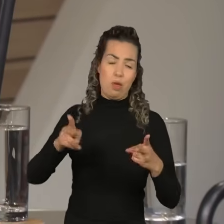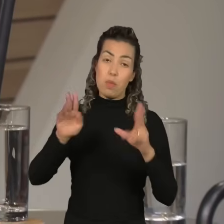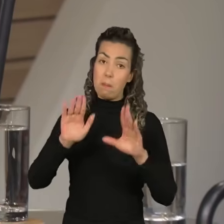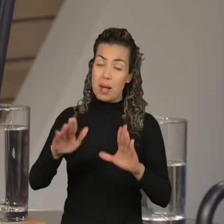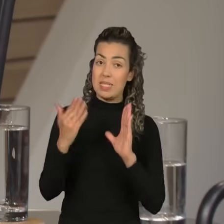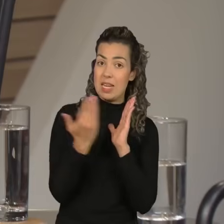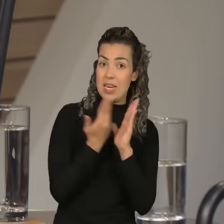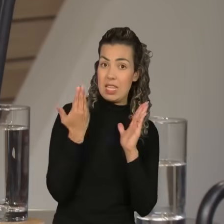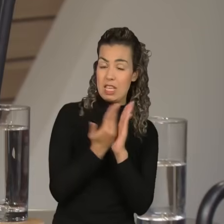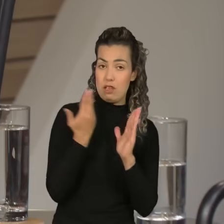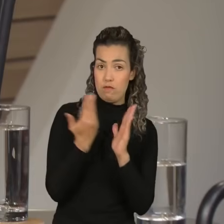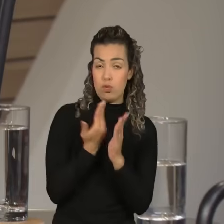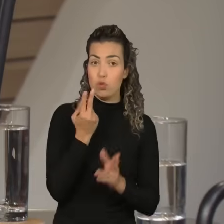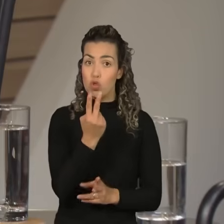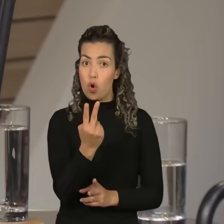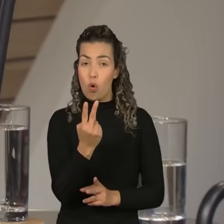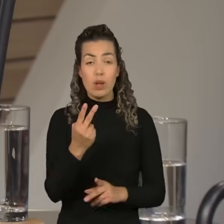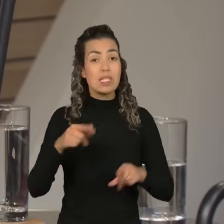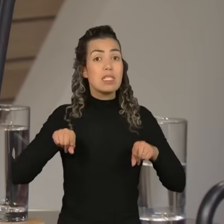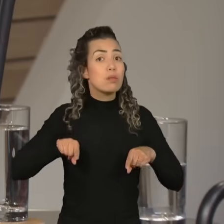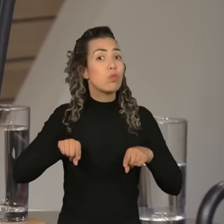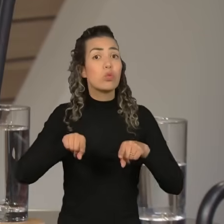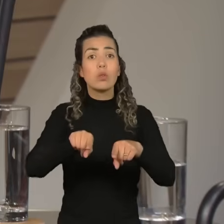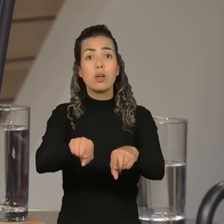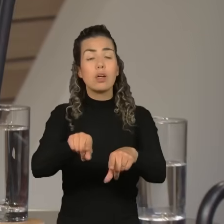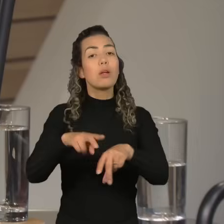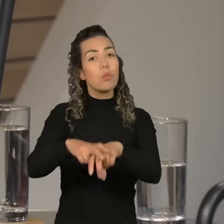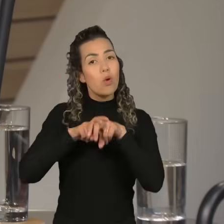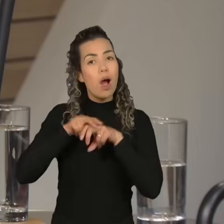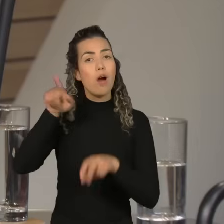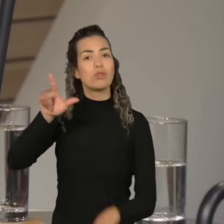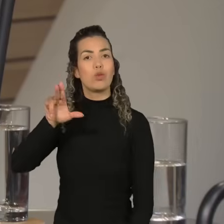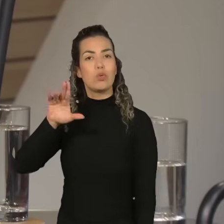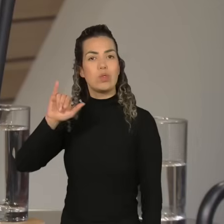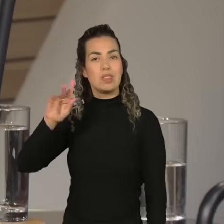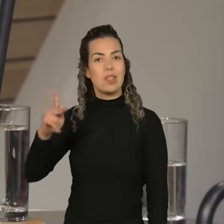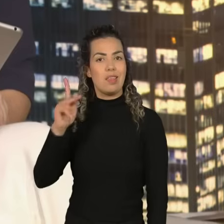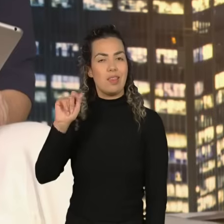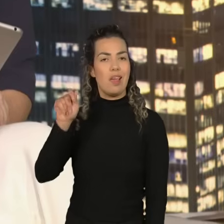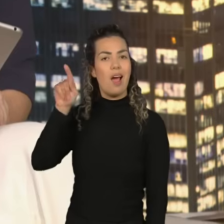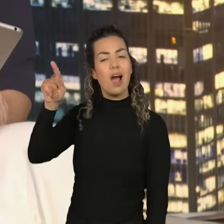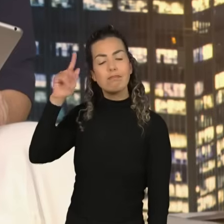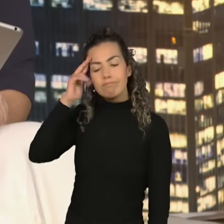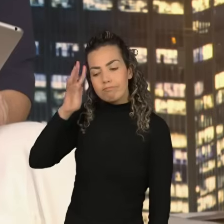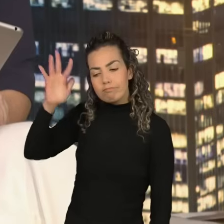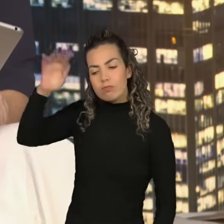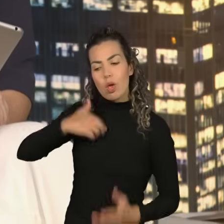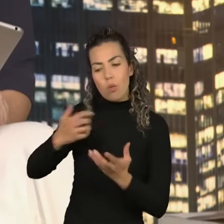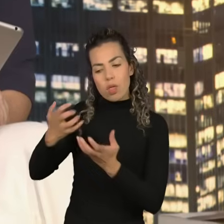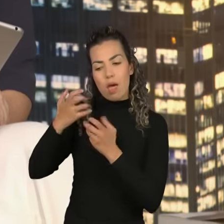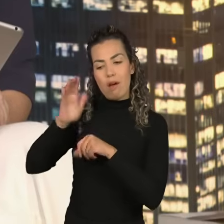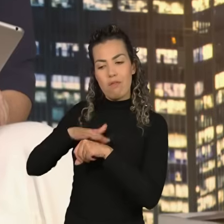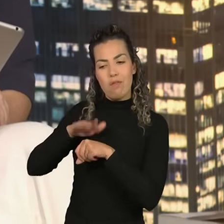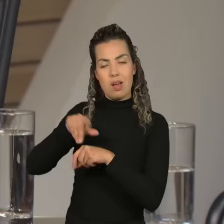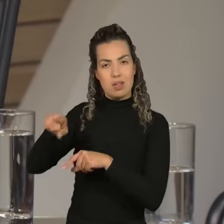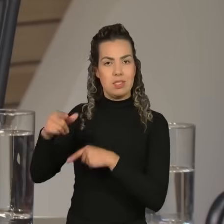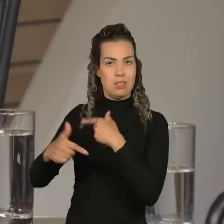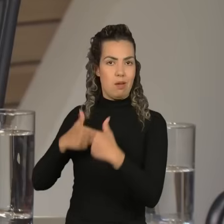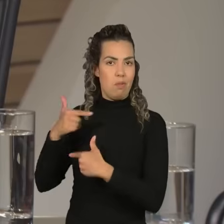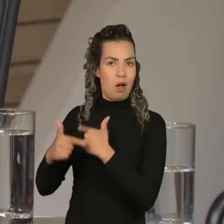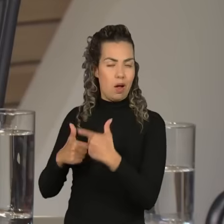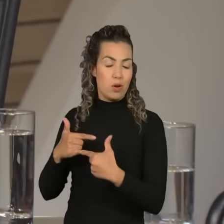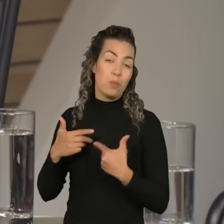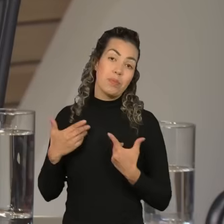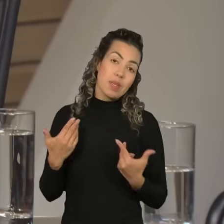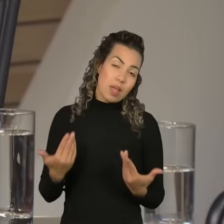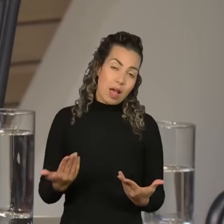eles surgiram simultâneo, assim, em conversa com o sonho de Lucinha de organizar esse trabalho. E aí eu fui fazendo primeiro uma pesquisa dentro do